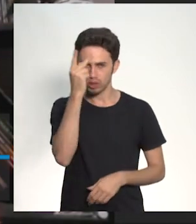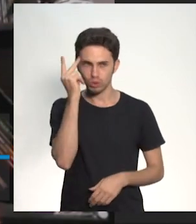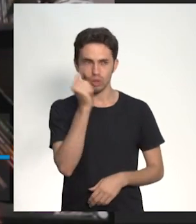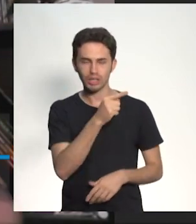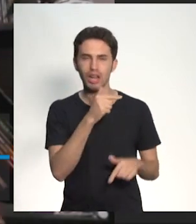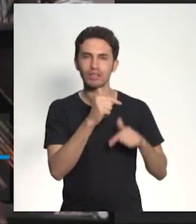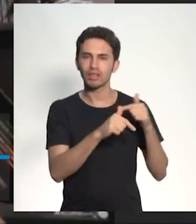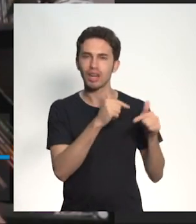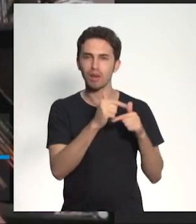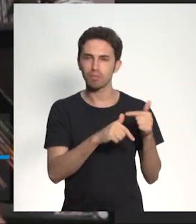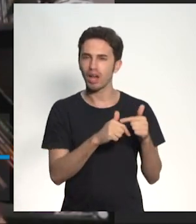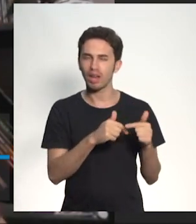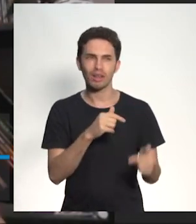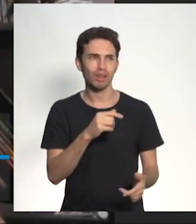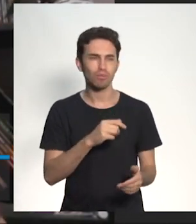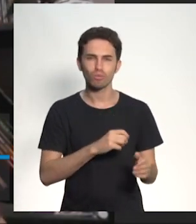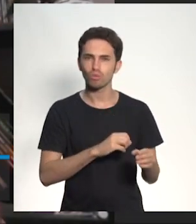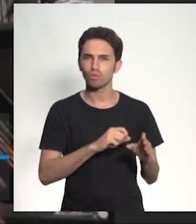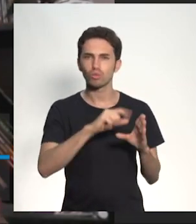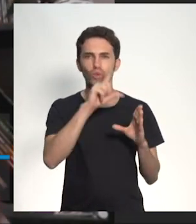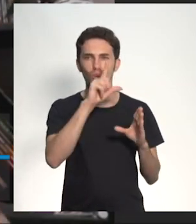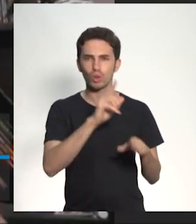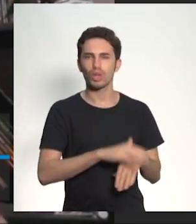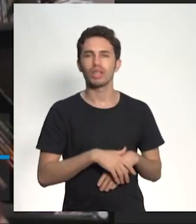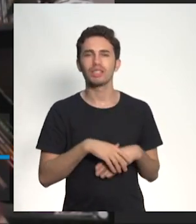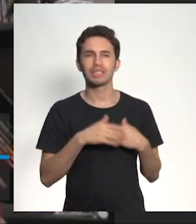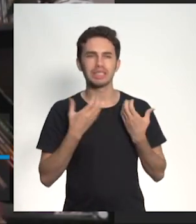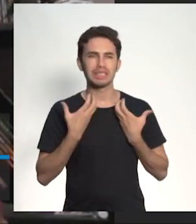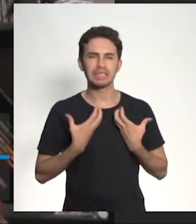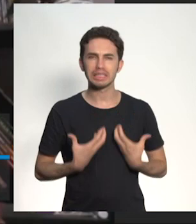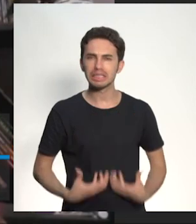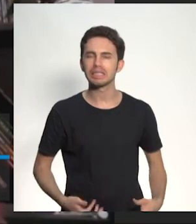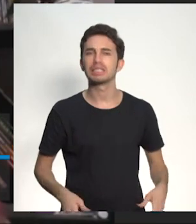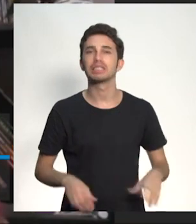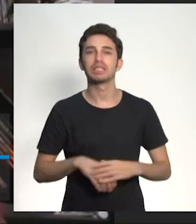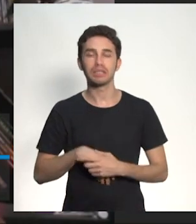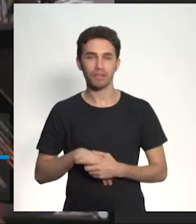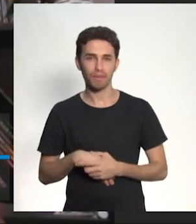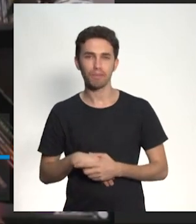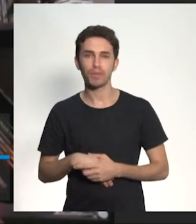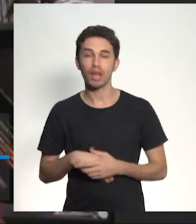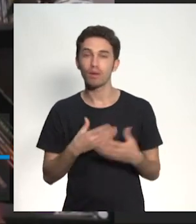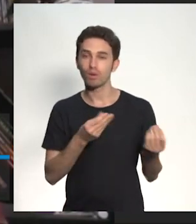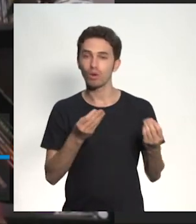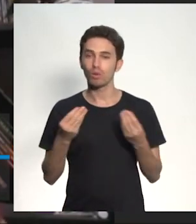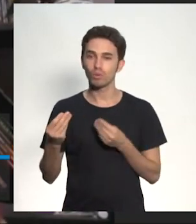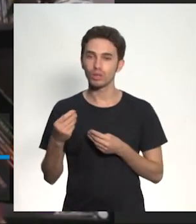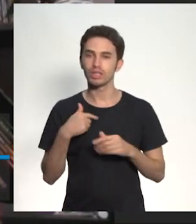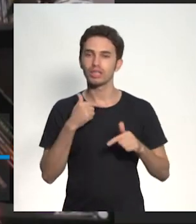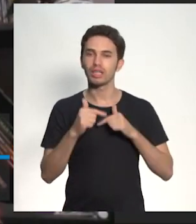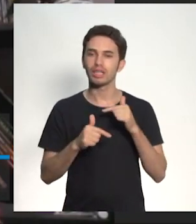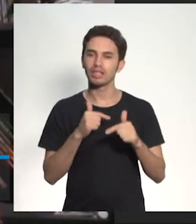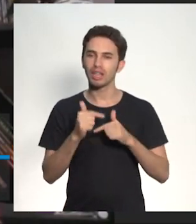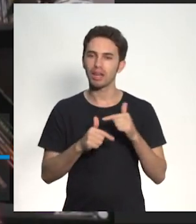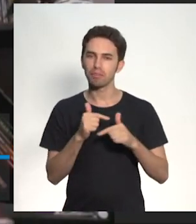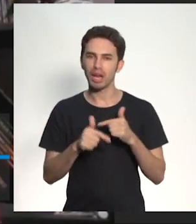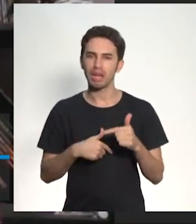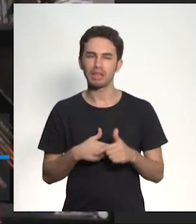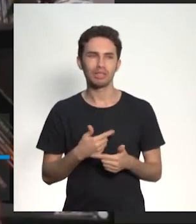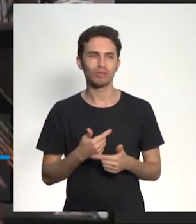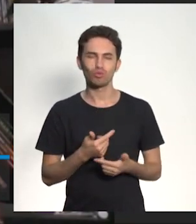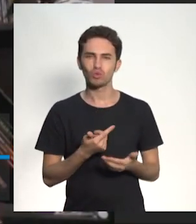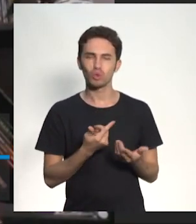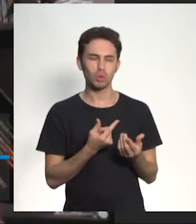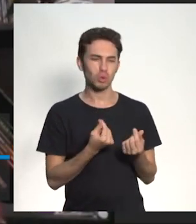trabalho absurdamente altas, desgastantes, né? A gente vê aí muitas pessoas que trabalham e não conseguem o mínimo para o